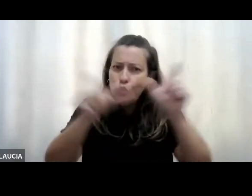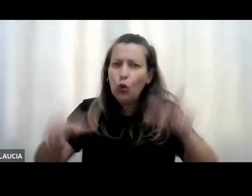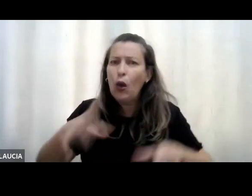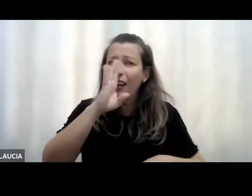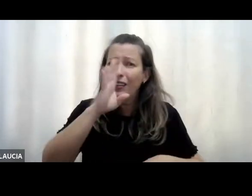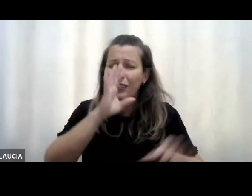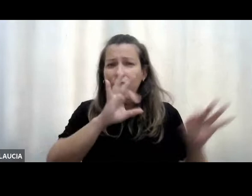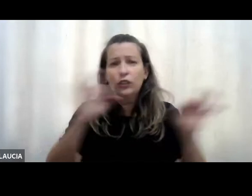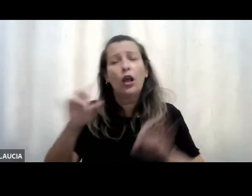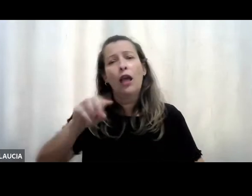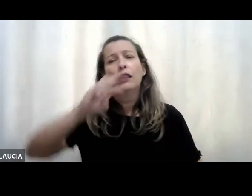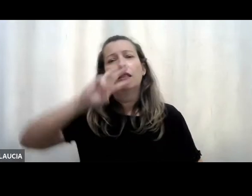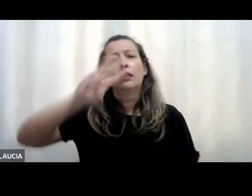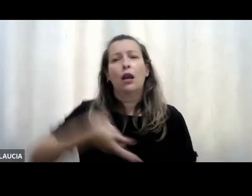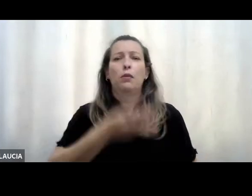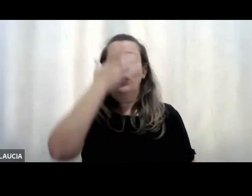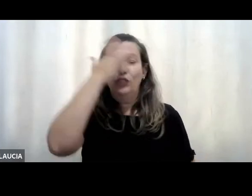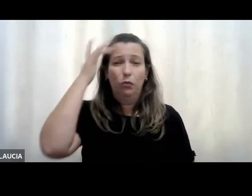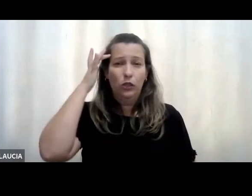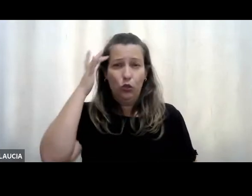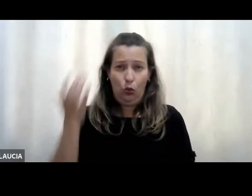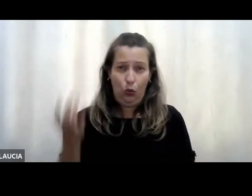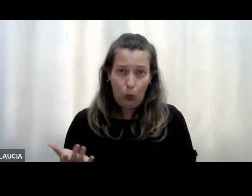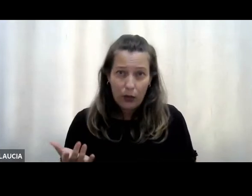de 3 milhões de pessoas. E